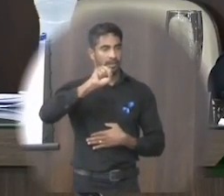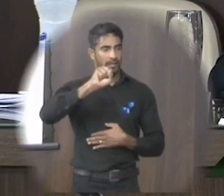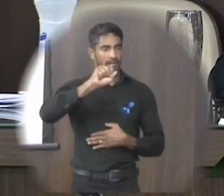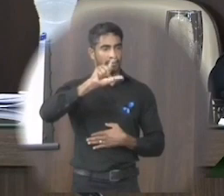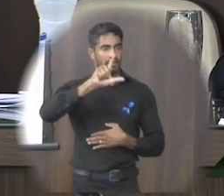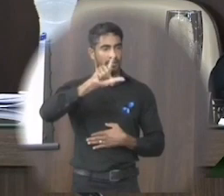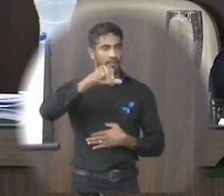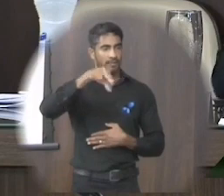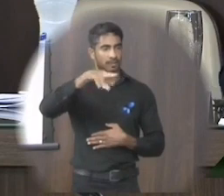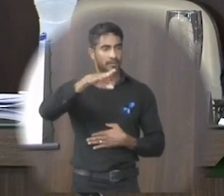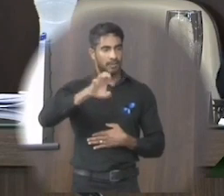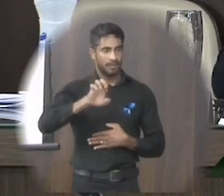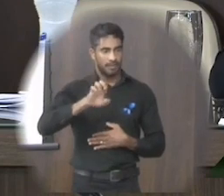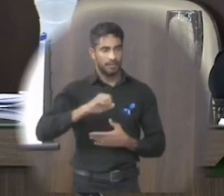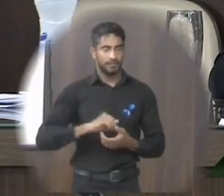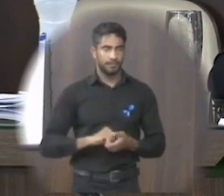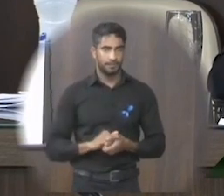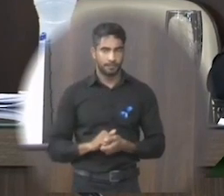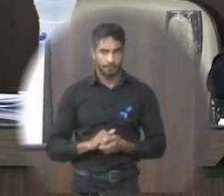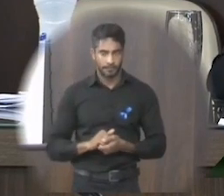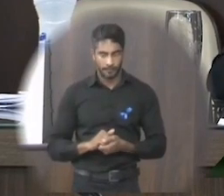Pedro.